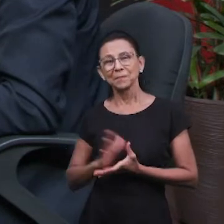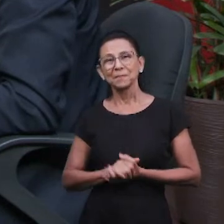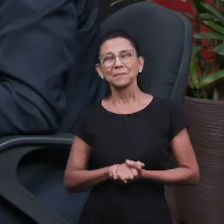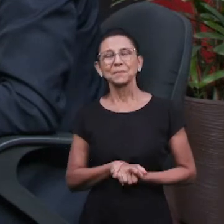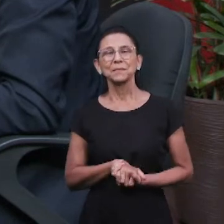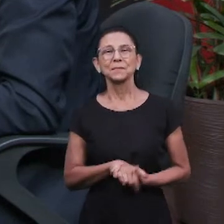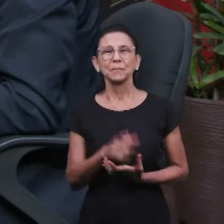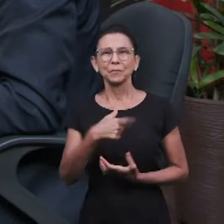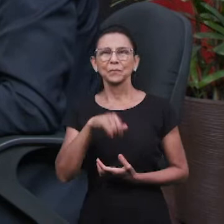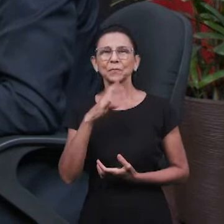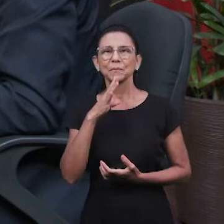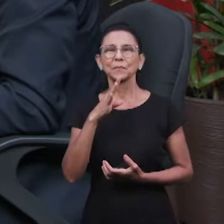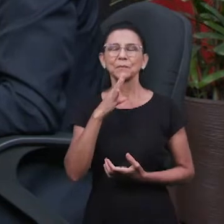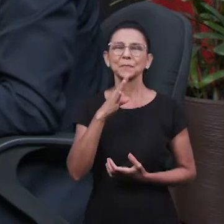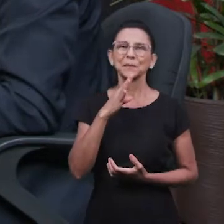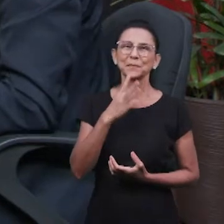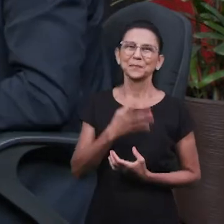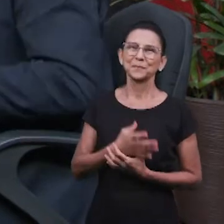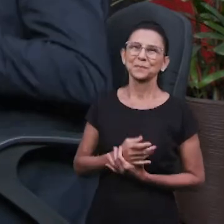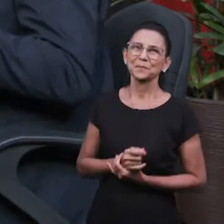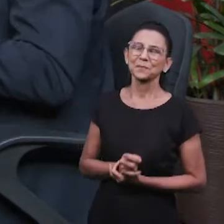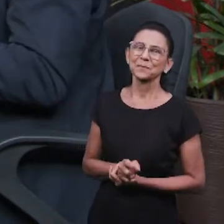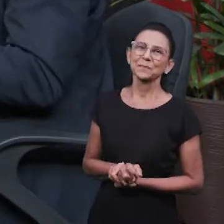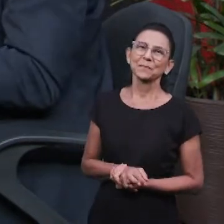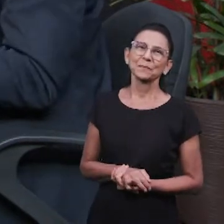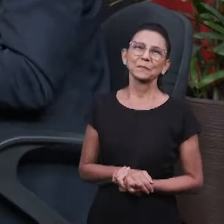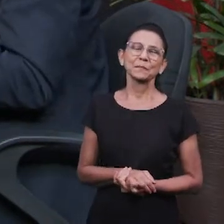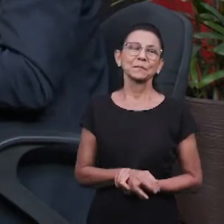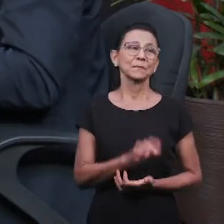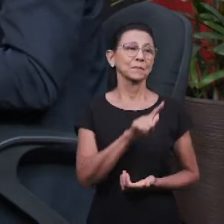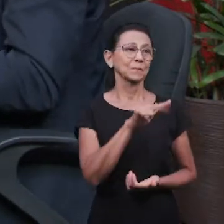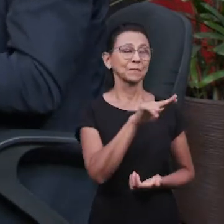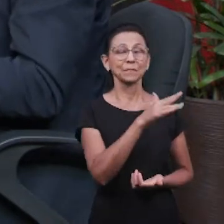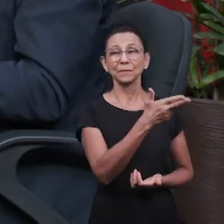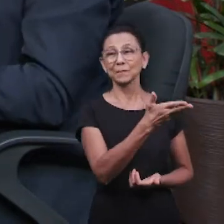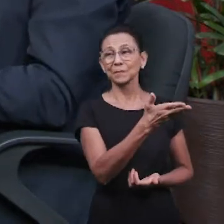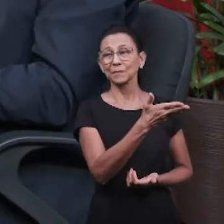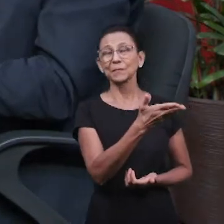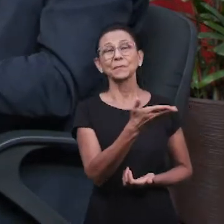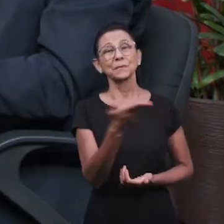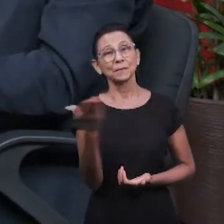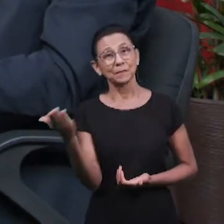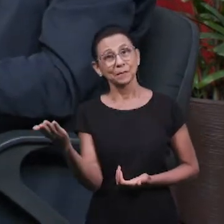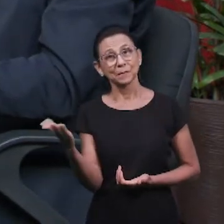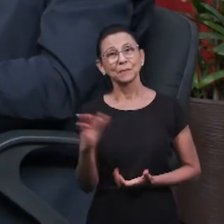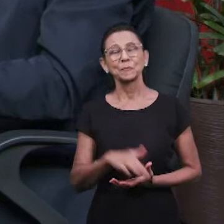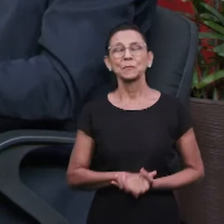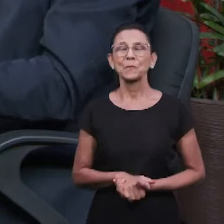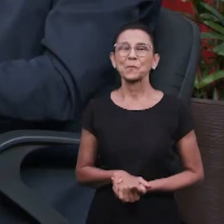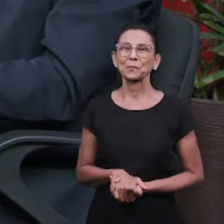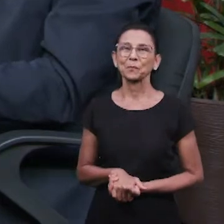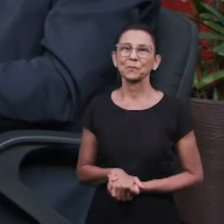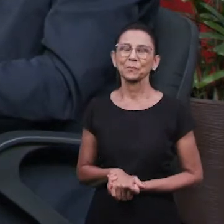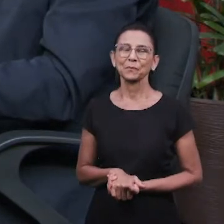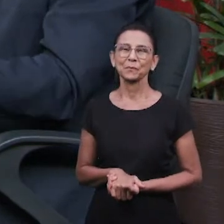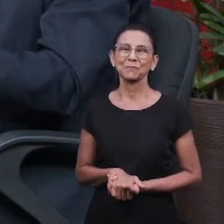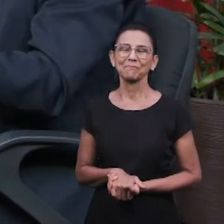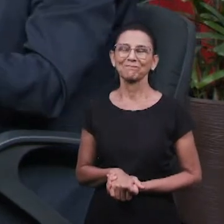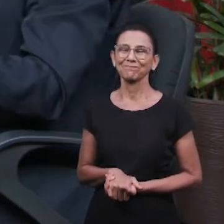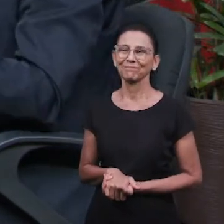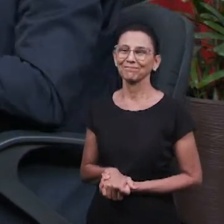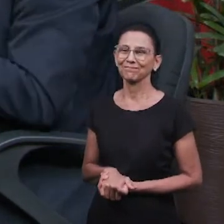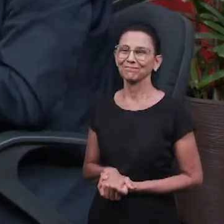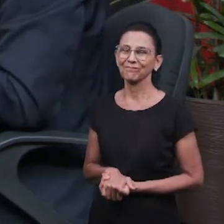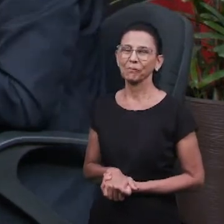Agora, Zumac. Enguerrar, entendeu? Luiz Eugênio, é fácil de falar. Gente importante é outra coisa, rapaz.